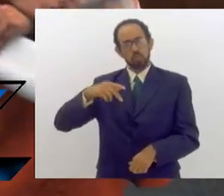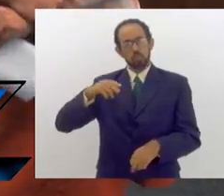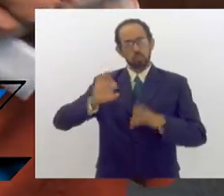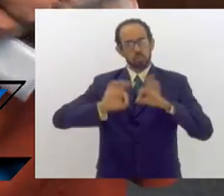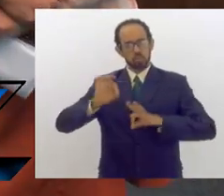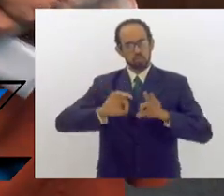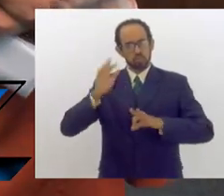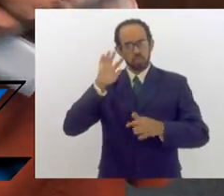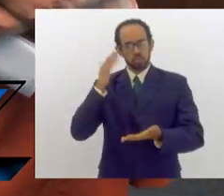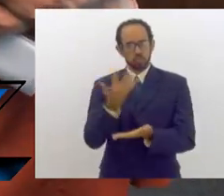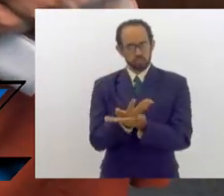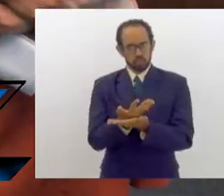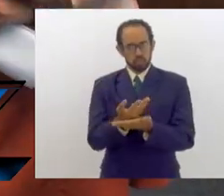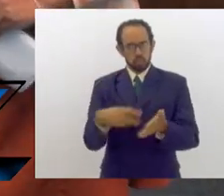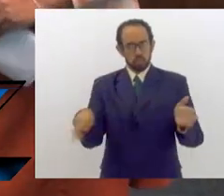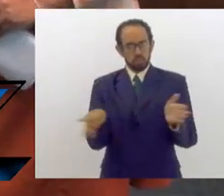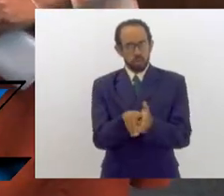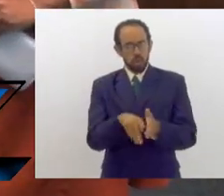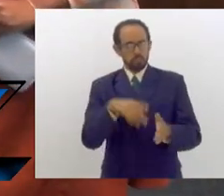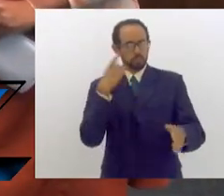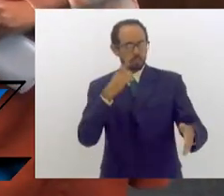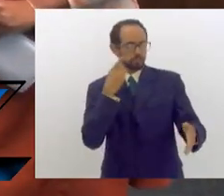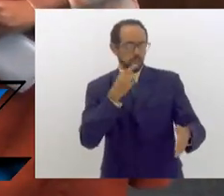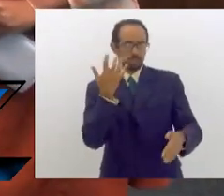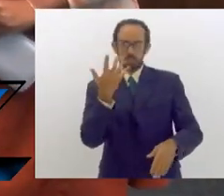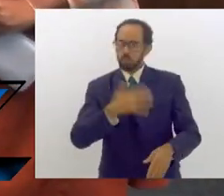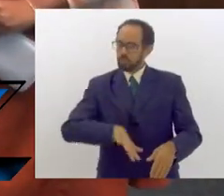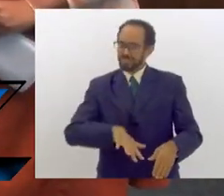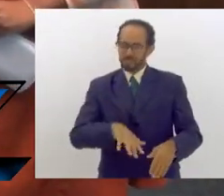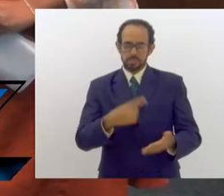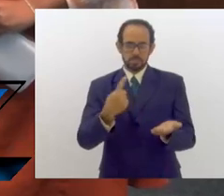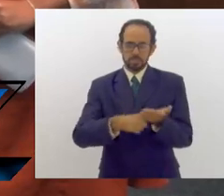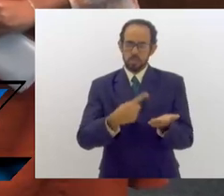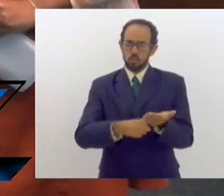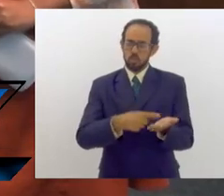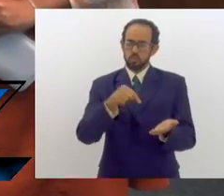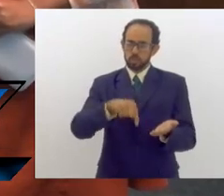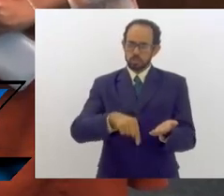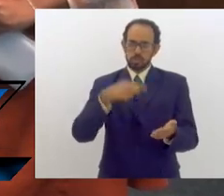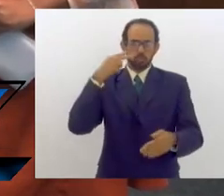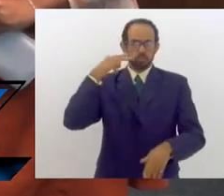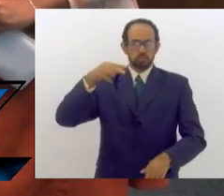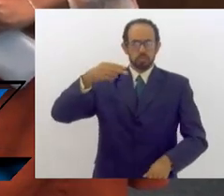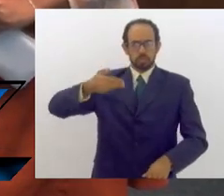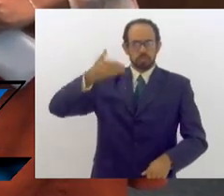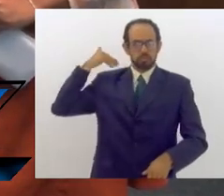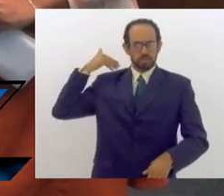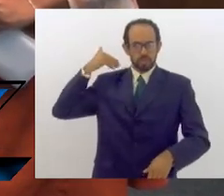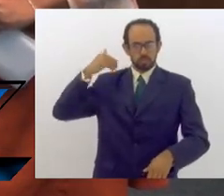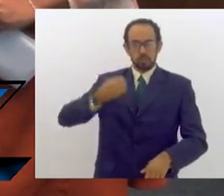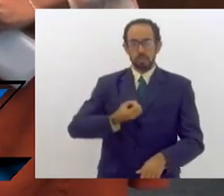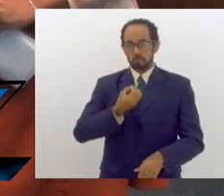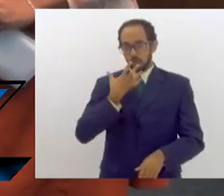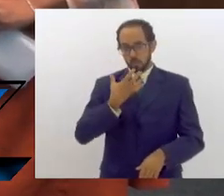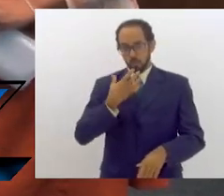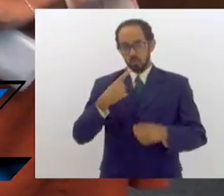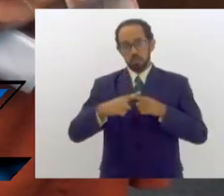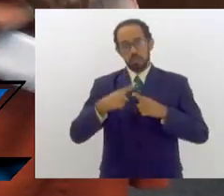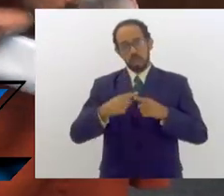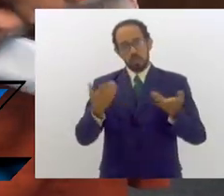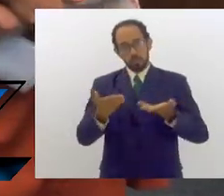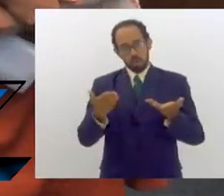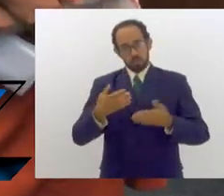né é o próprio Deputado não quis fechar esse acordo em plenário duas semanas atrás e que bom que ele não quis fechar esse acordo porque agora